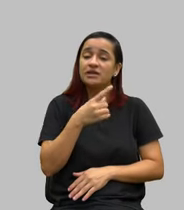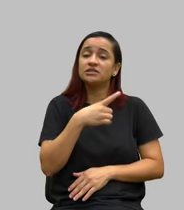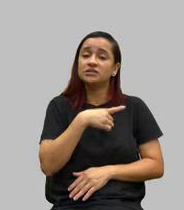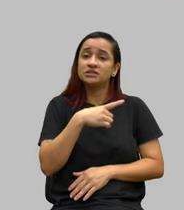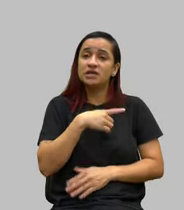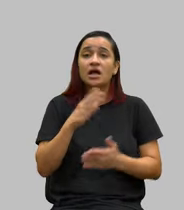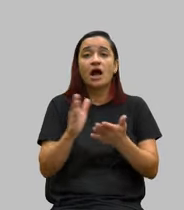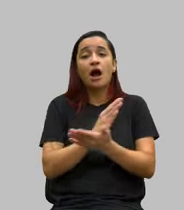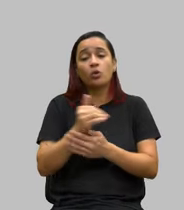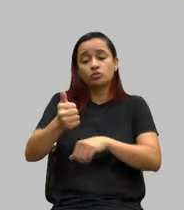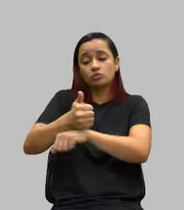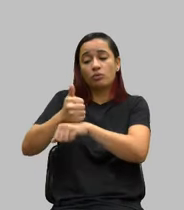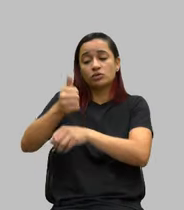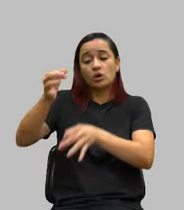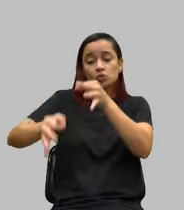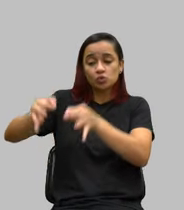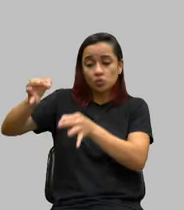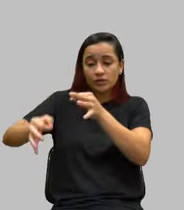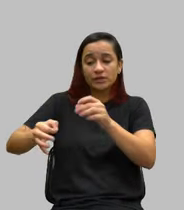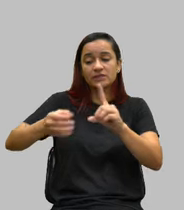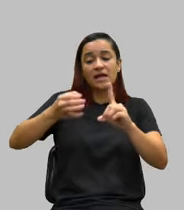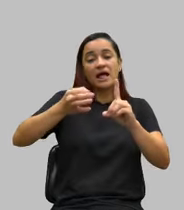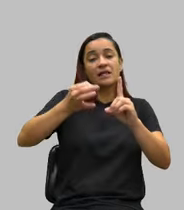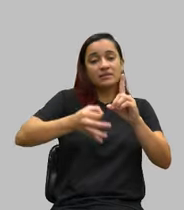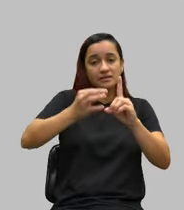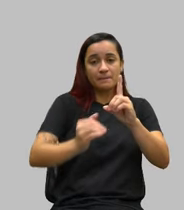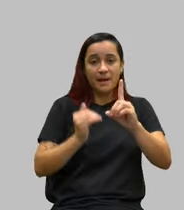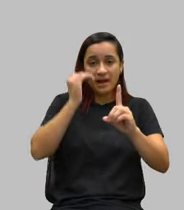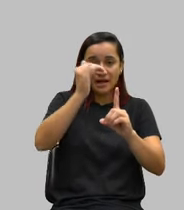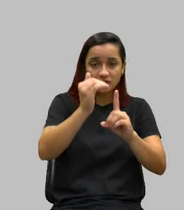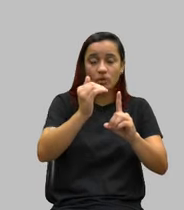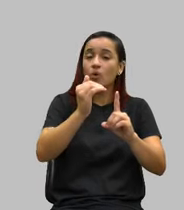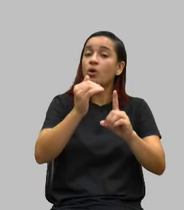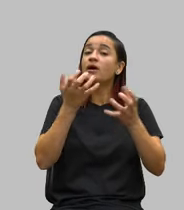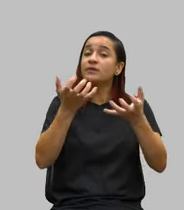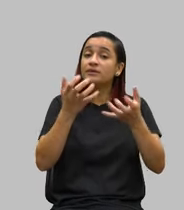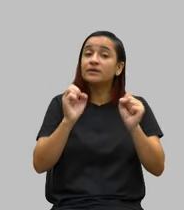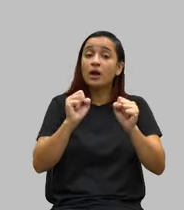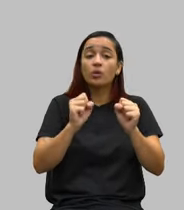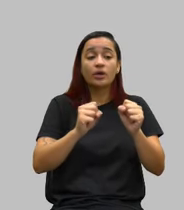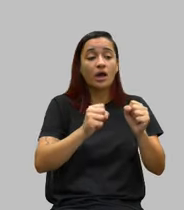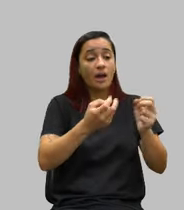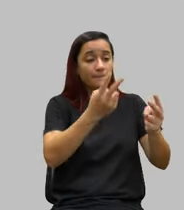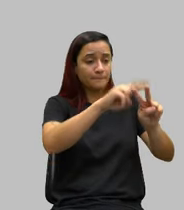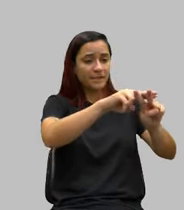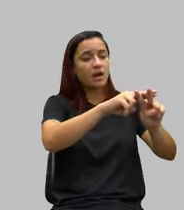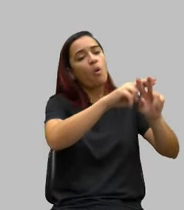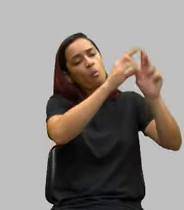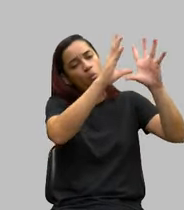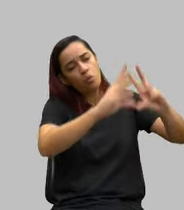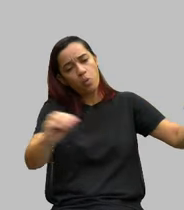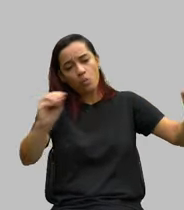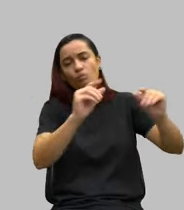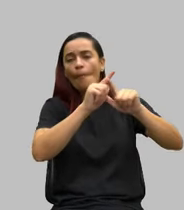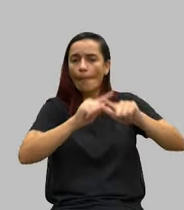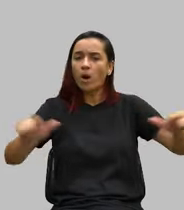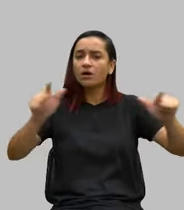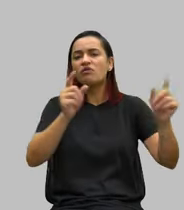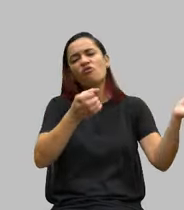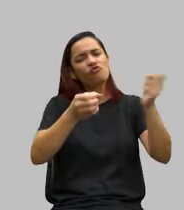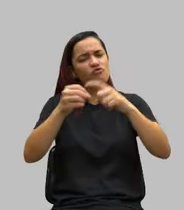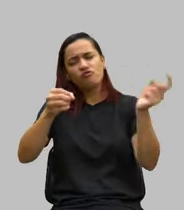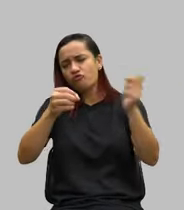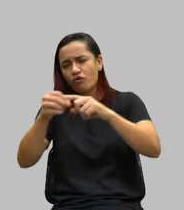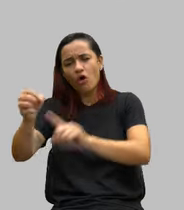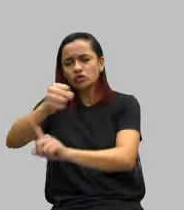desembargadores ministros que quer evacuar a penitenciária de qualquer jeito quer botar os caras na rua de qualquer jeito não quer que o cara